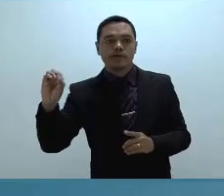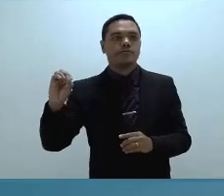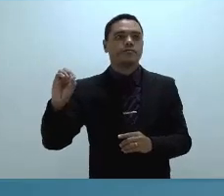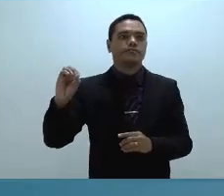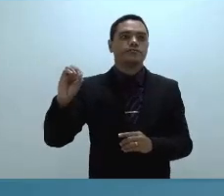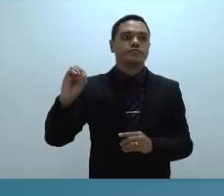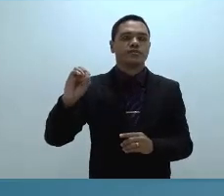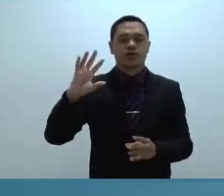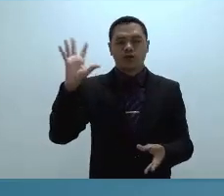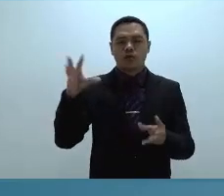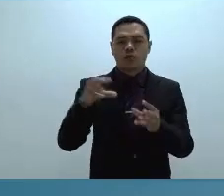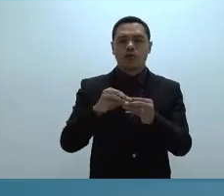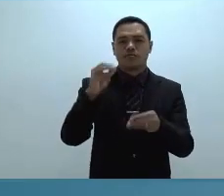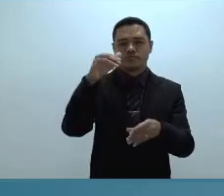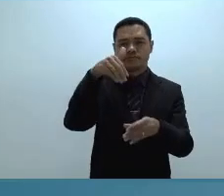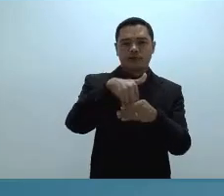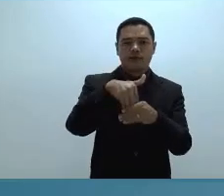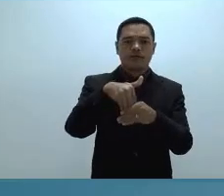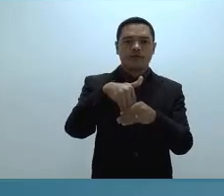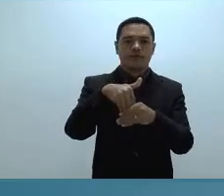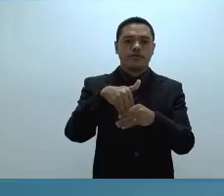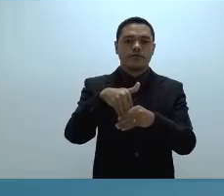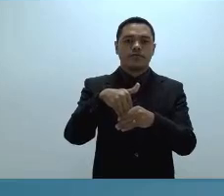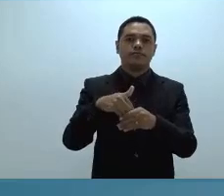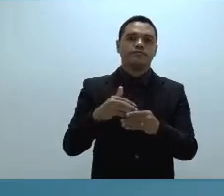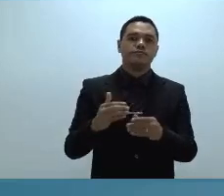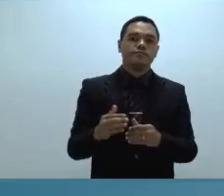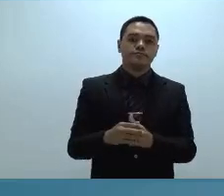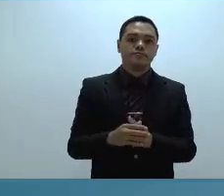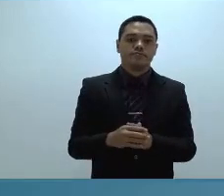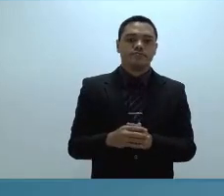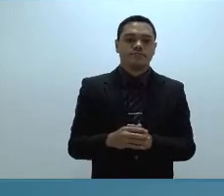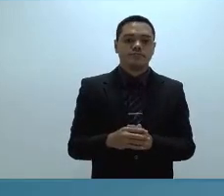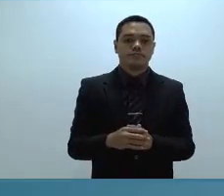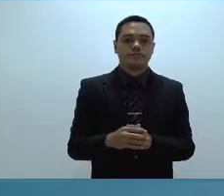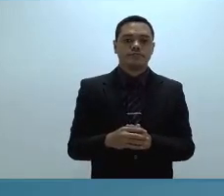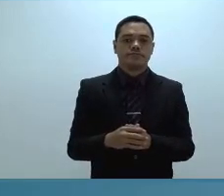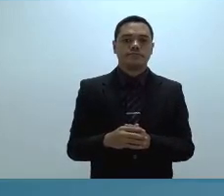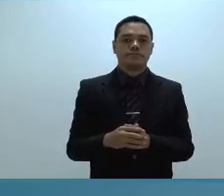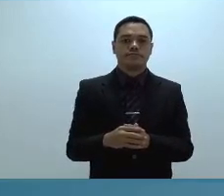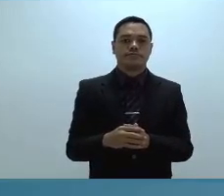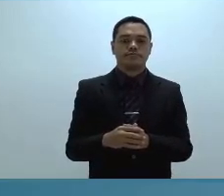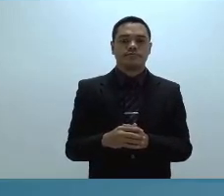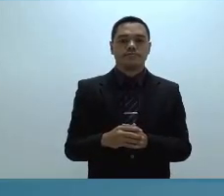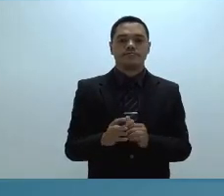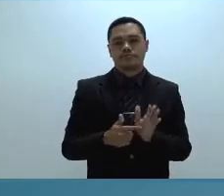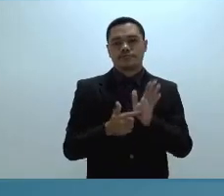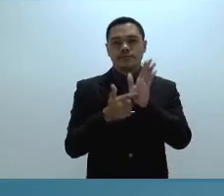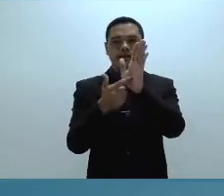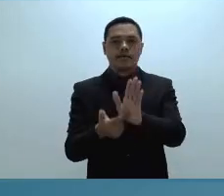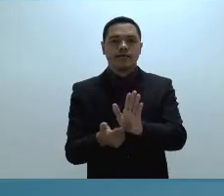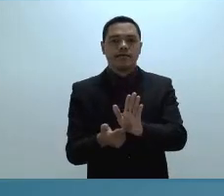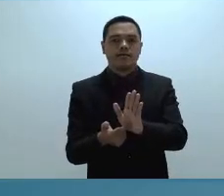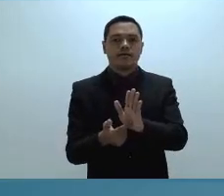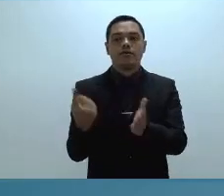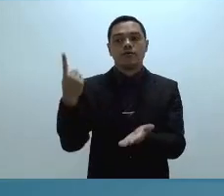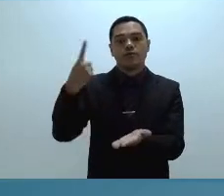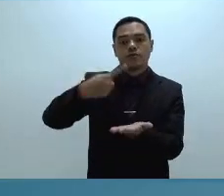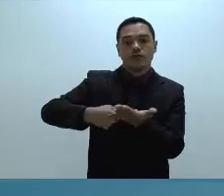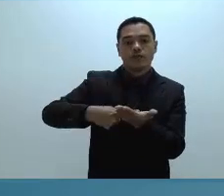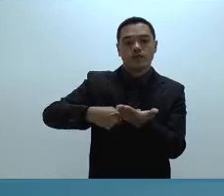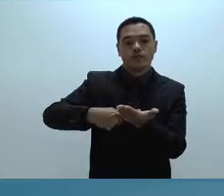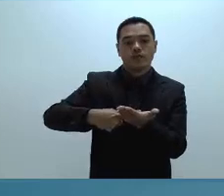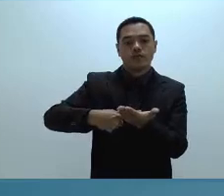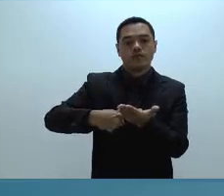seu voto também a partir de julgado oriundo da Corte Especial do STJ, fazendo menção ao entendimento firmado no conflito de